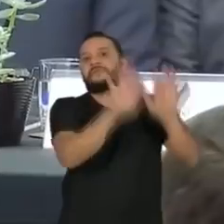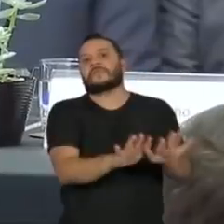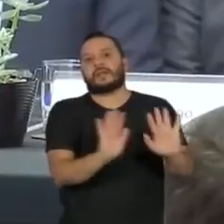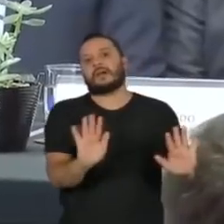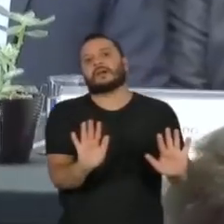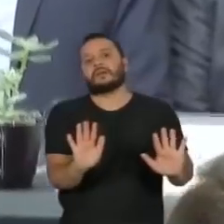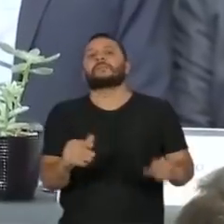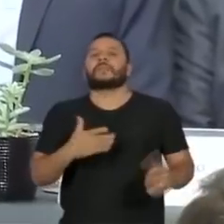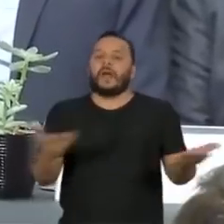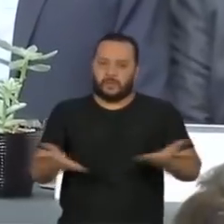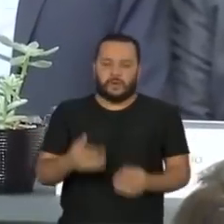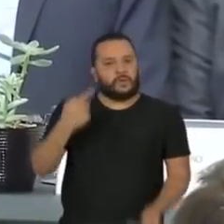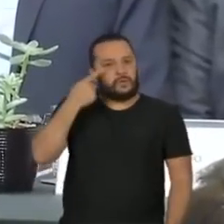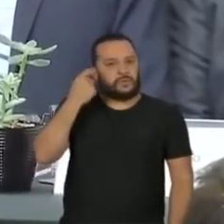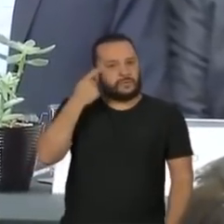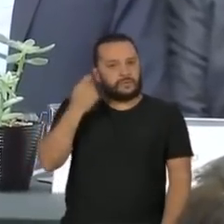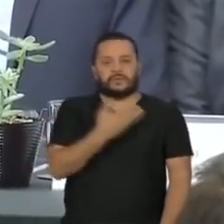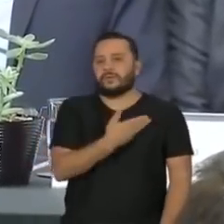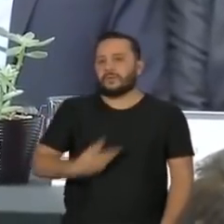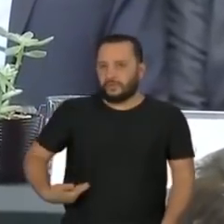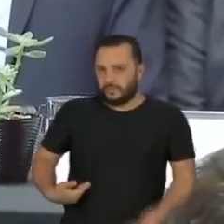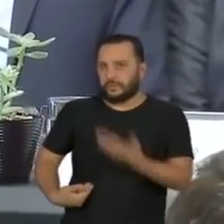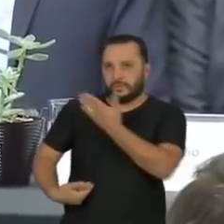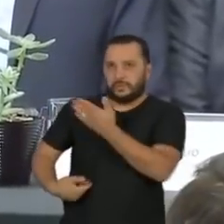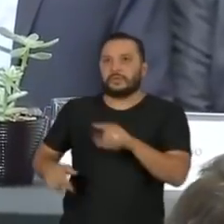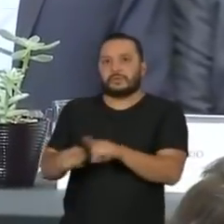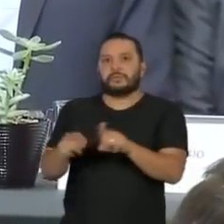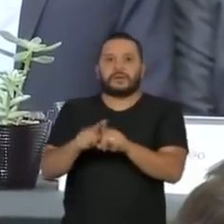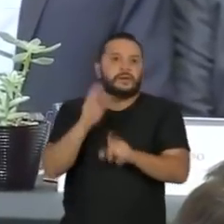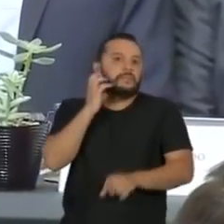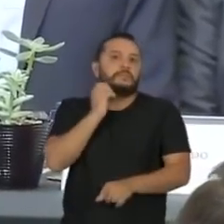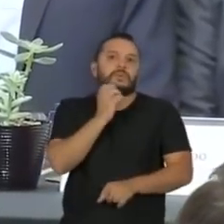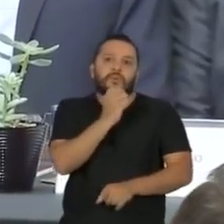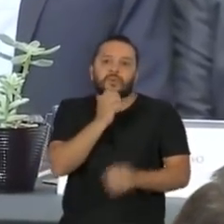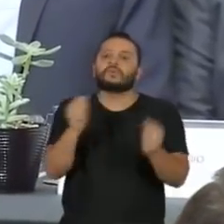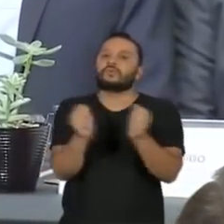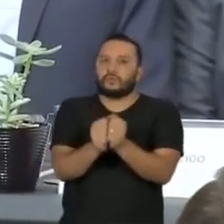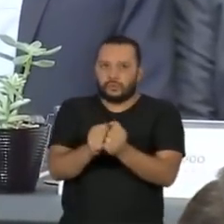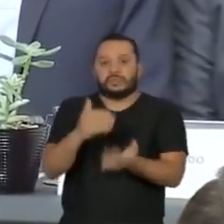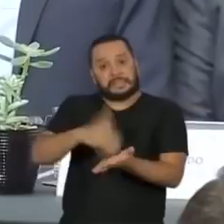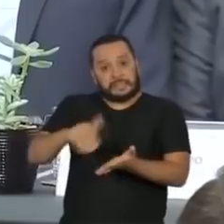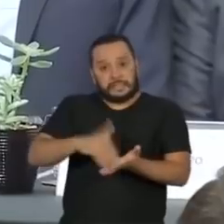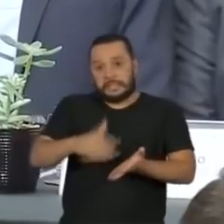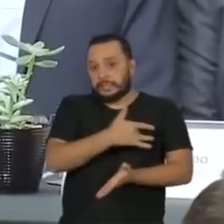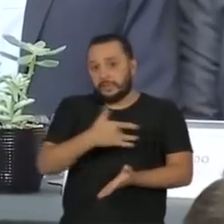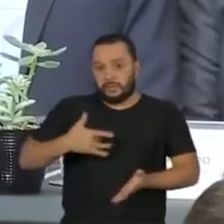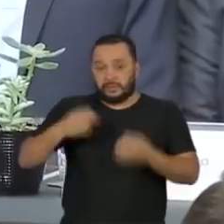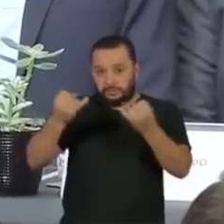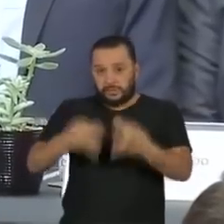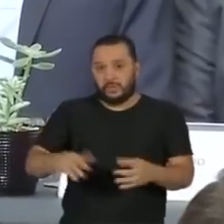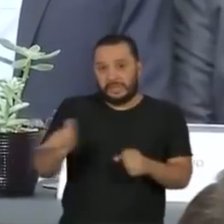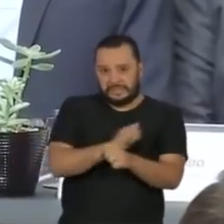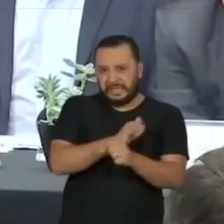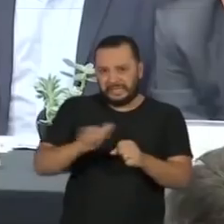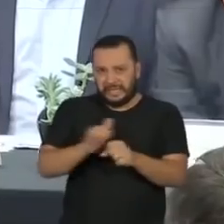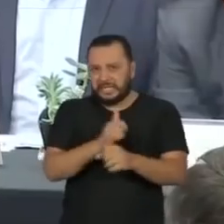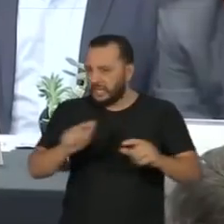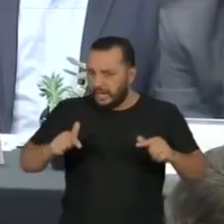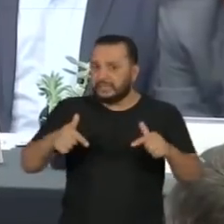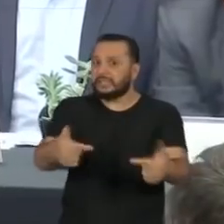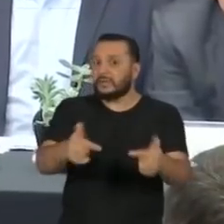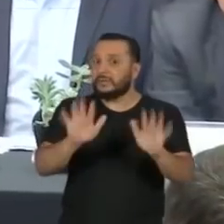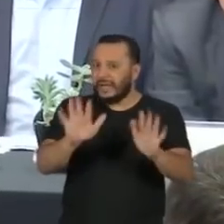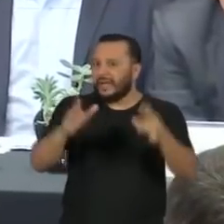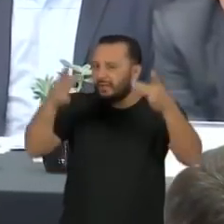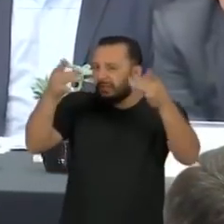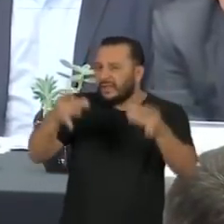Paulo, junto com o prefeito da capital paulista, Bruno Covas, e o secretário de Saúde, disseram que a força-tarefa montada, mesmo que ainda não haja